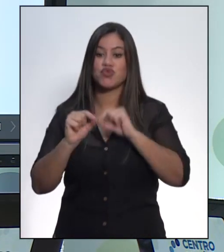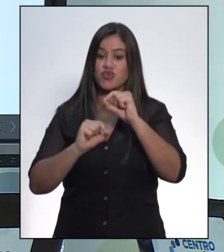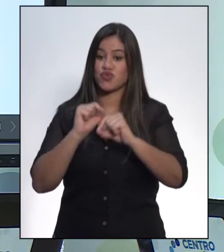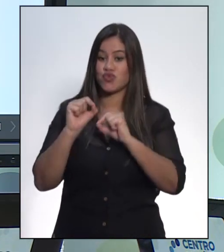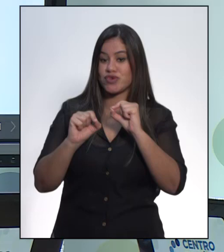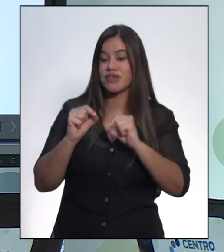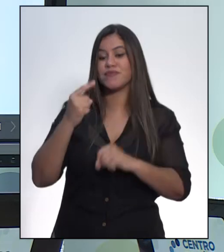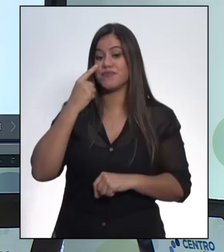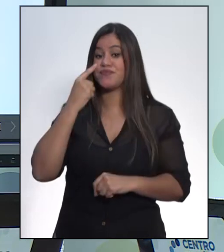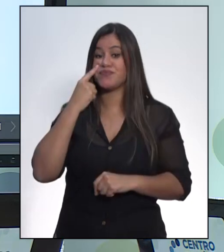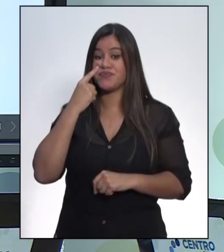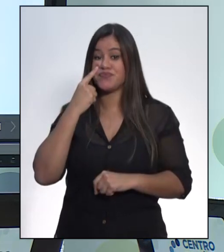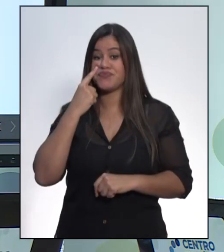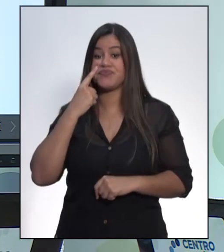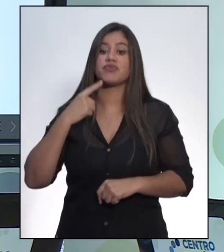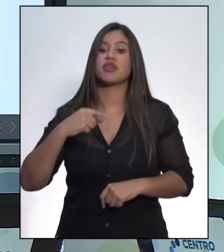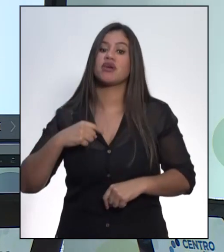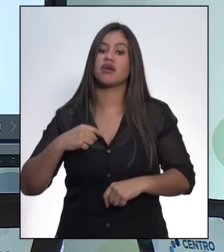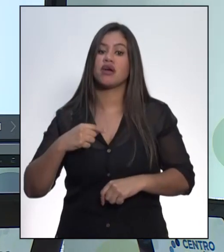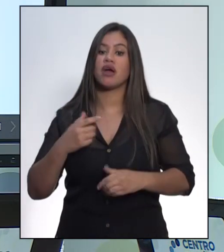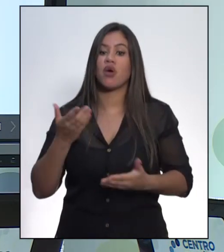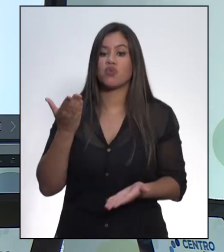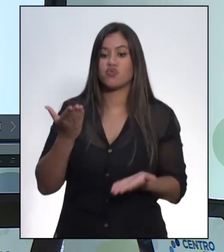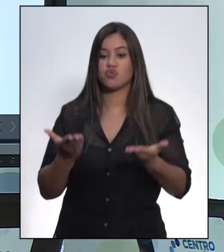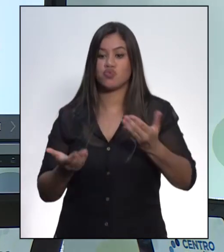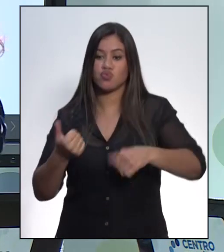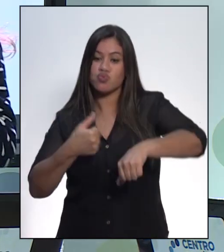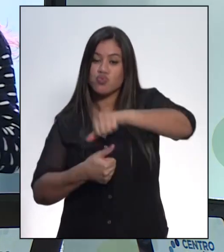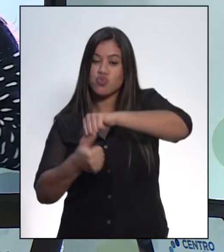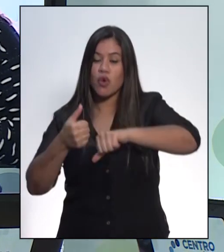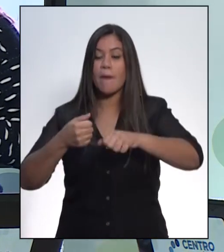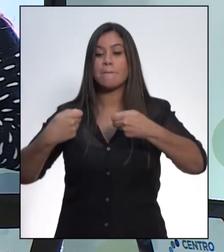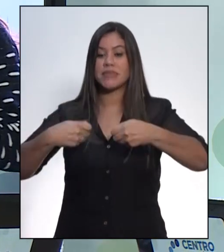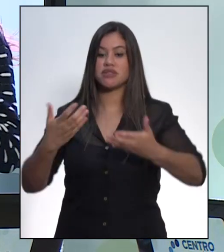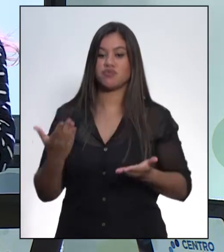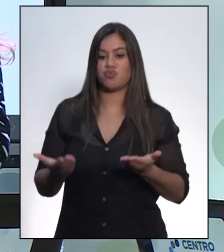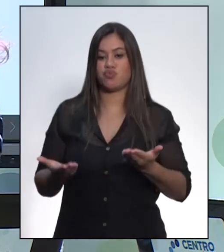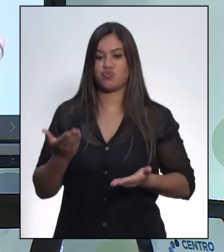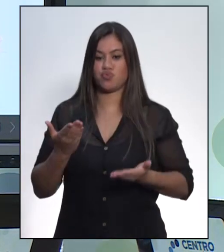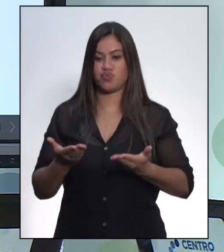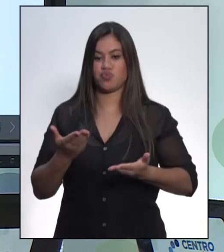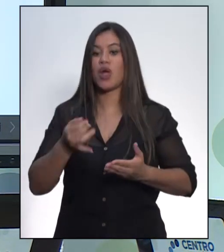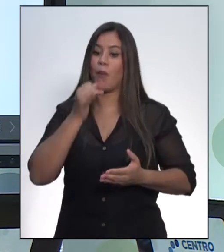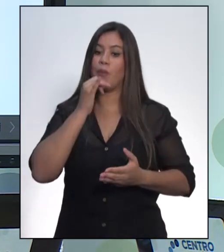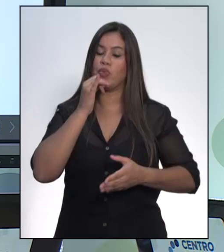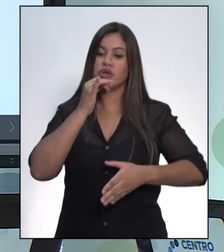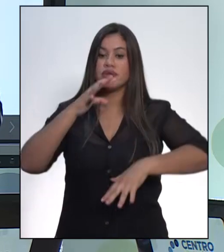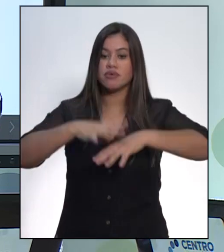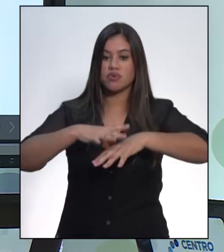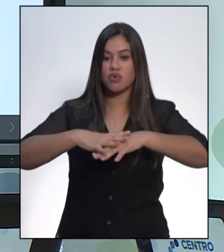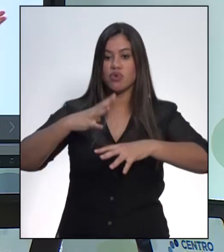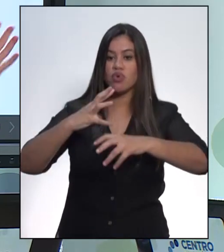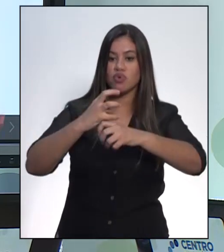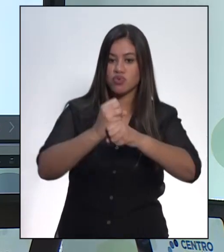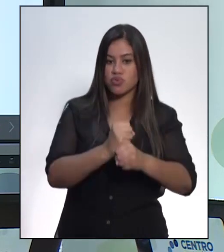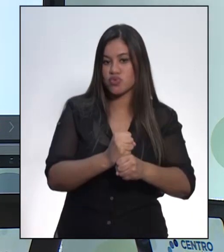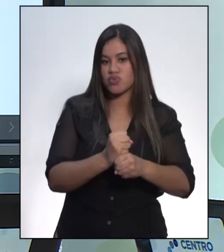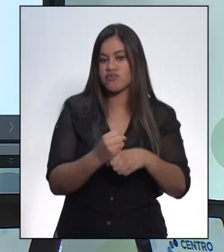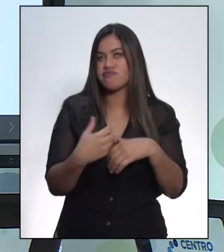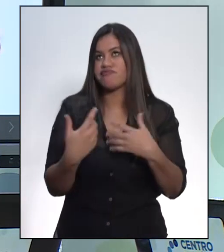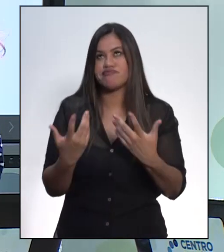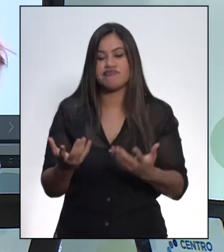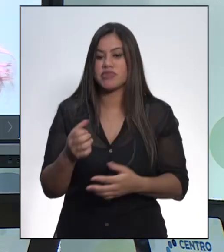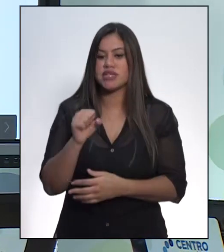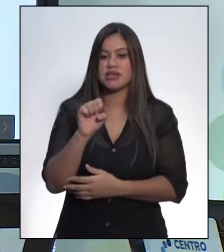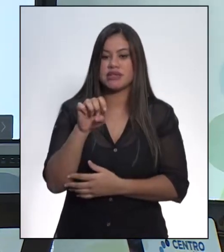a minha reação ela tem que estar balanceada. Então, por exemplo, aqui se eu for calcular a constante da síntese da